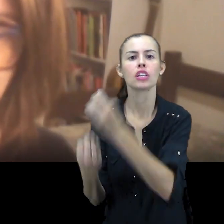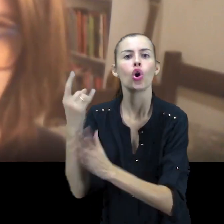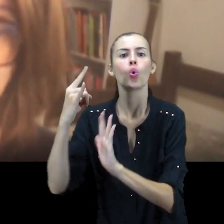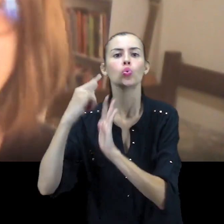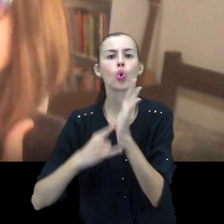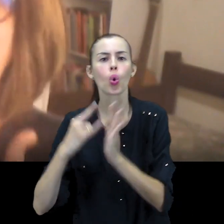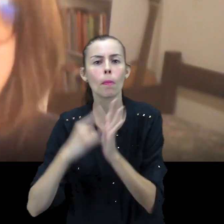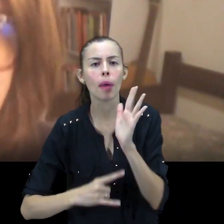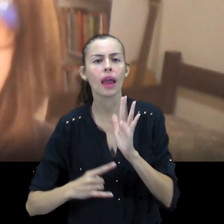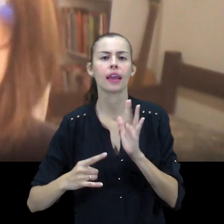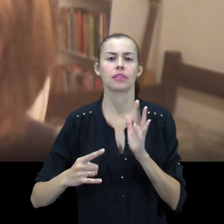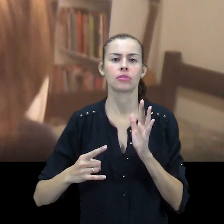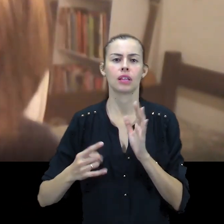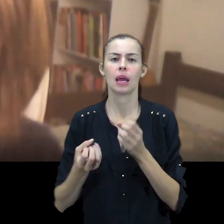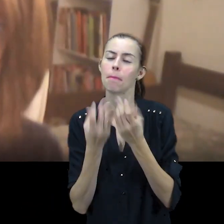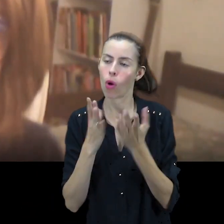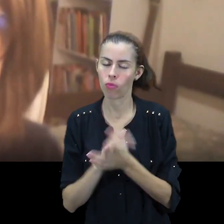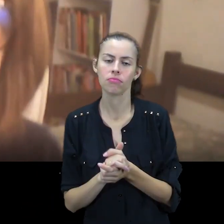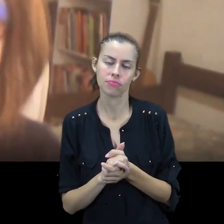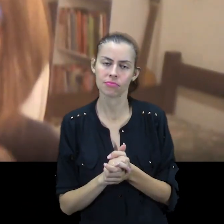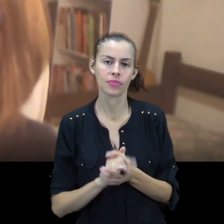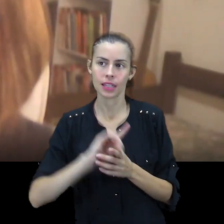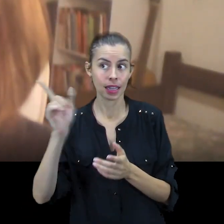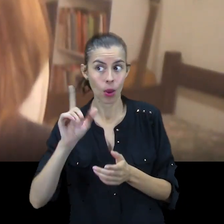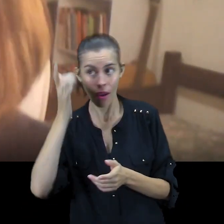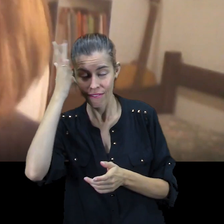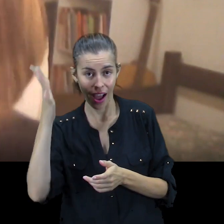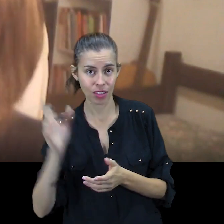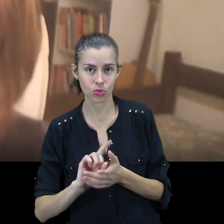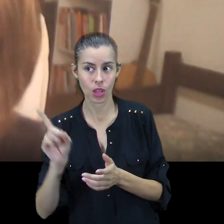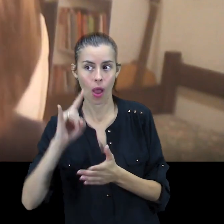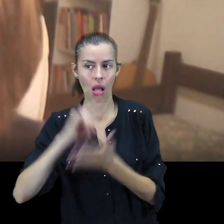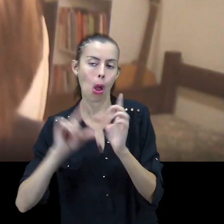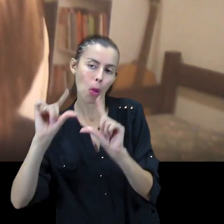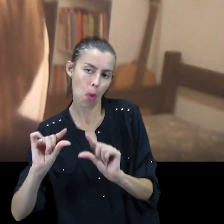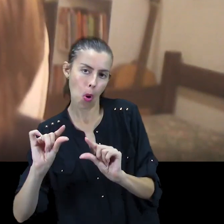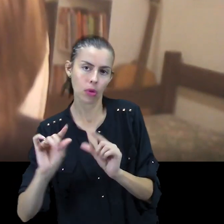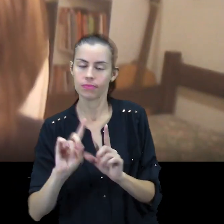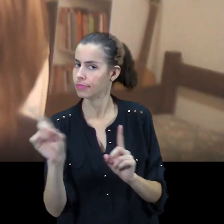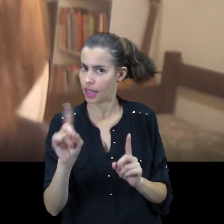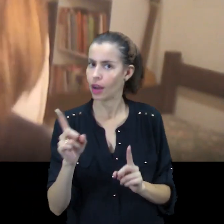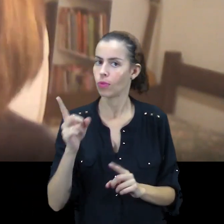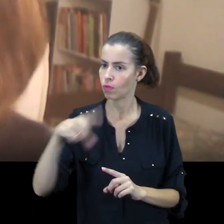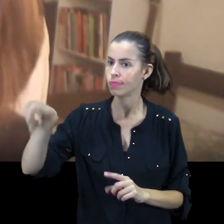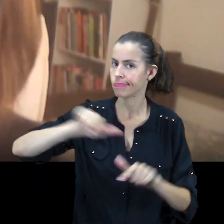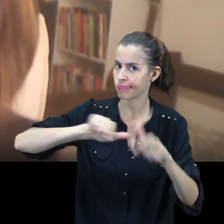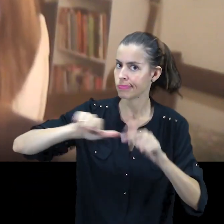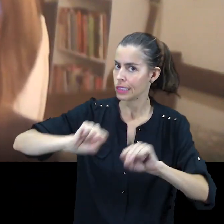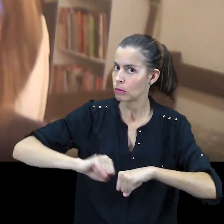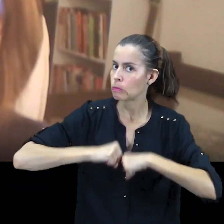também é uma grande qualidade no trabalho de vocês e como isso pode nos inspirar aqui na Unicamp a não